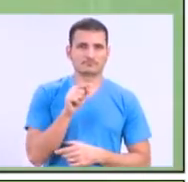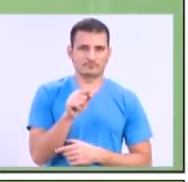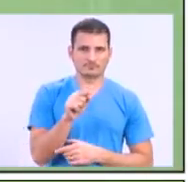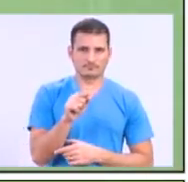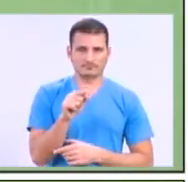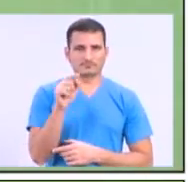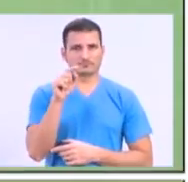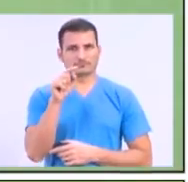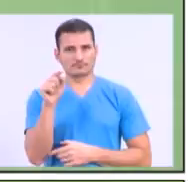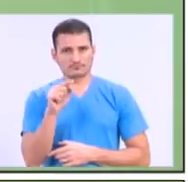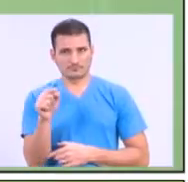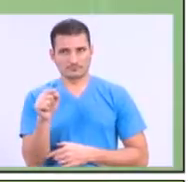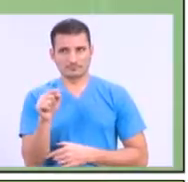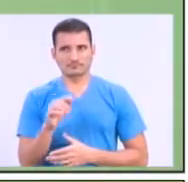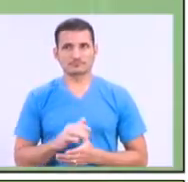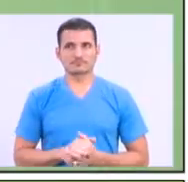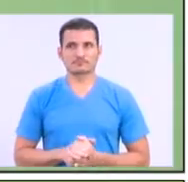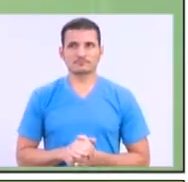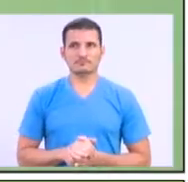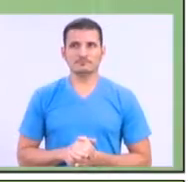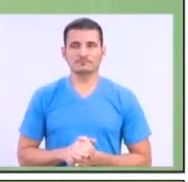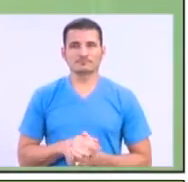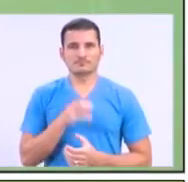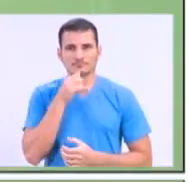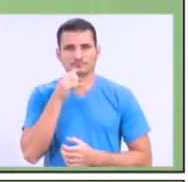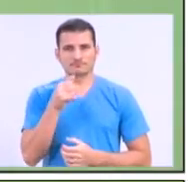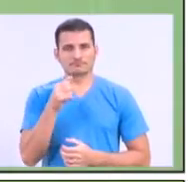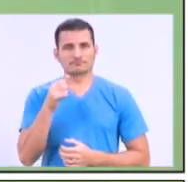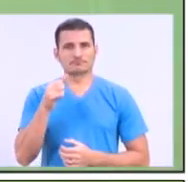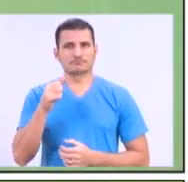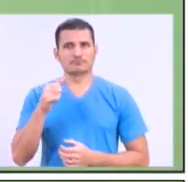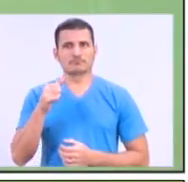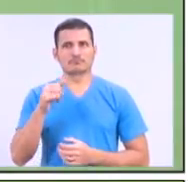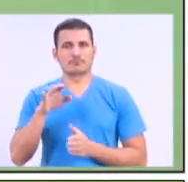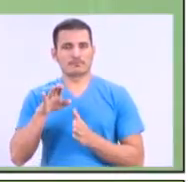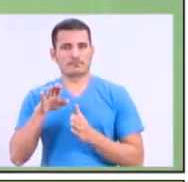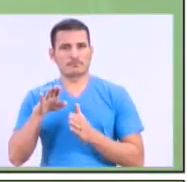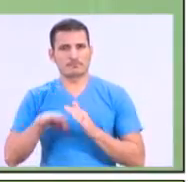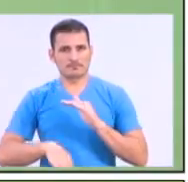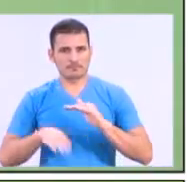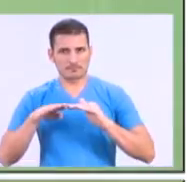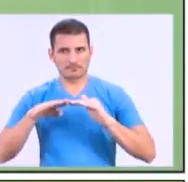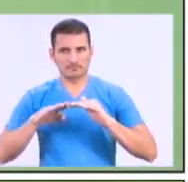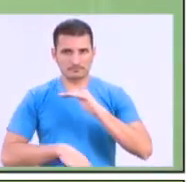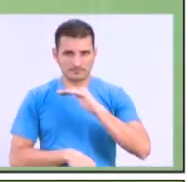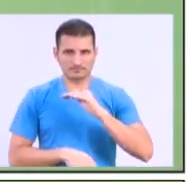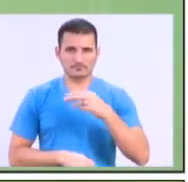ponto de exclamação igual, para verificar se é menor, né, utilizamos o sinal de menor,